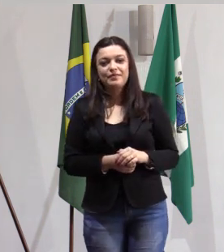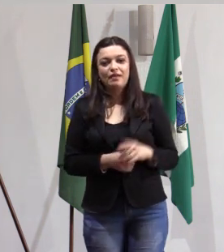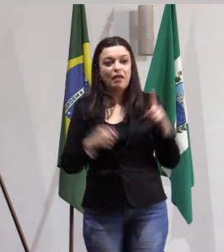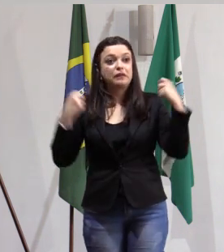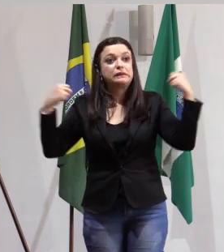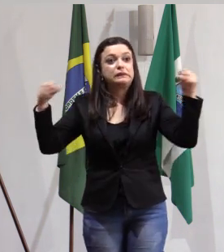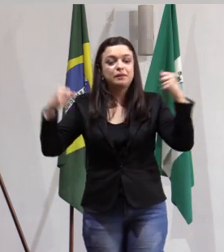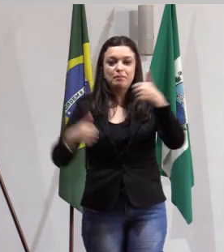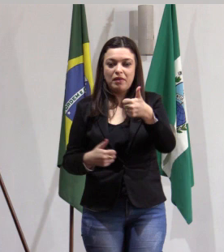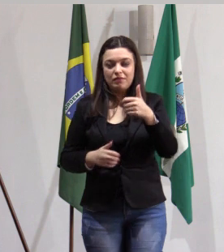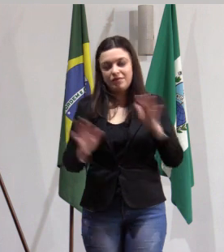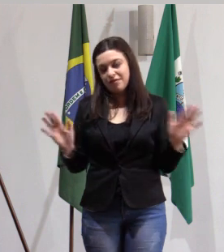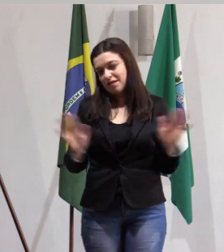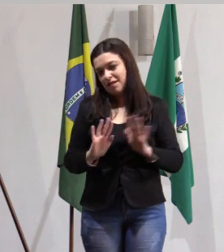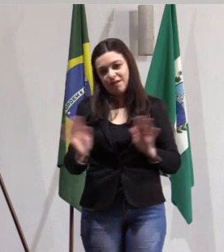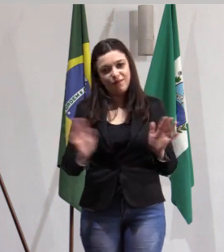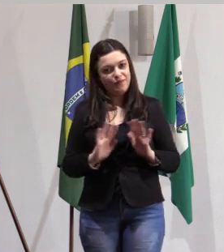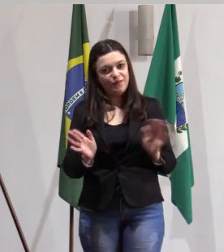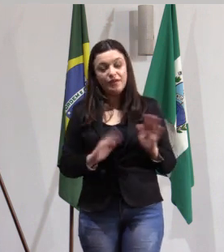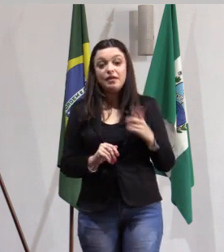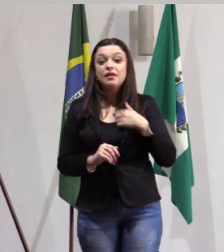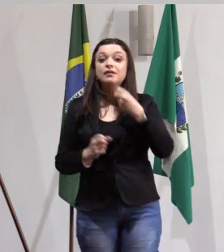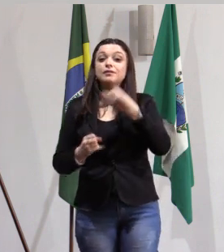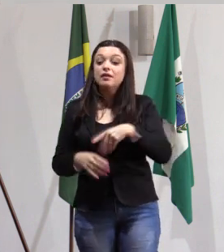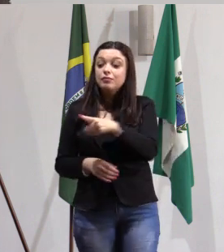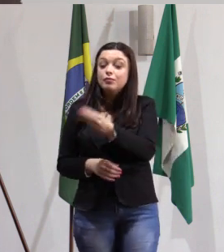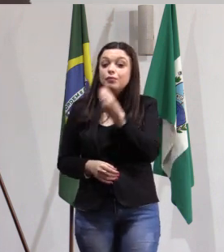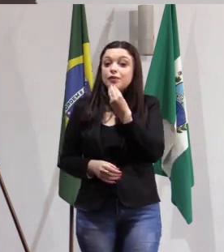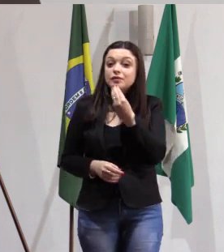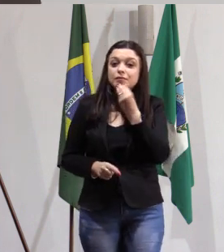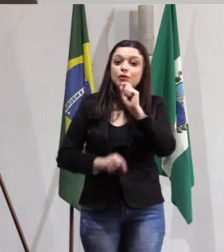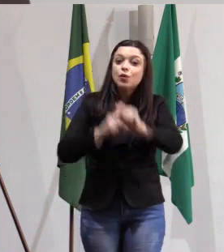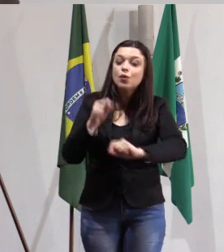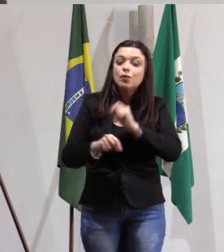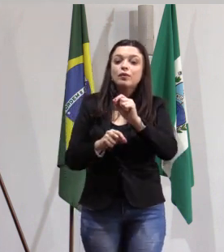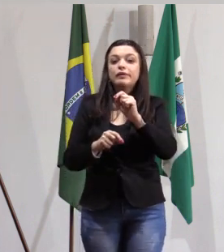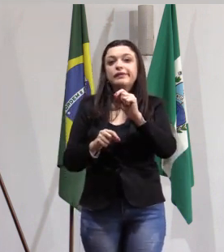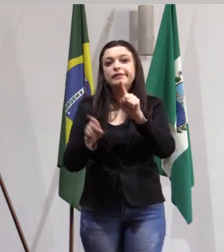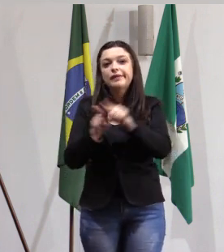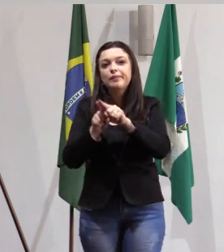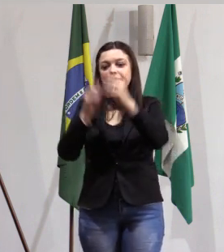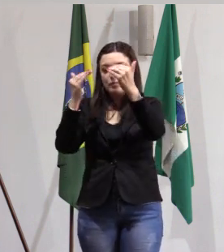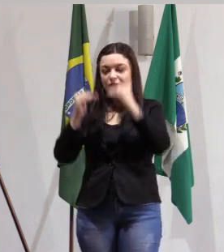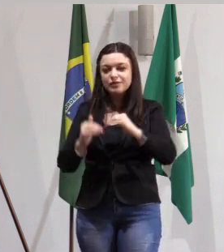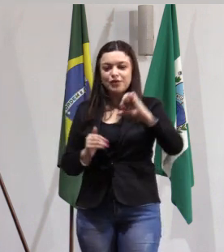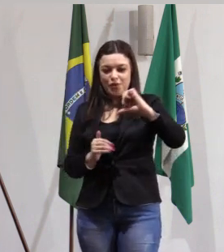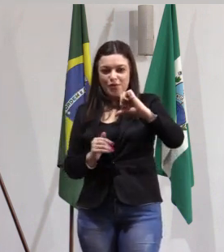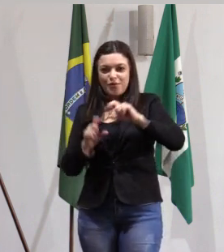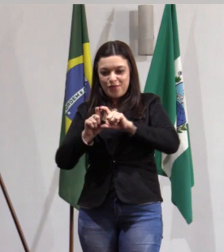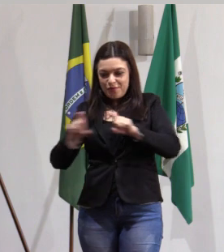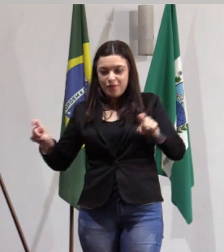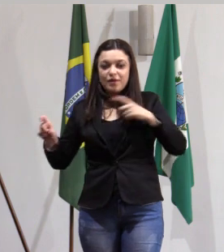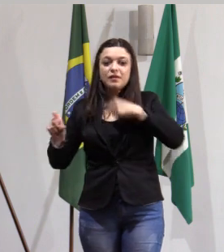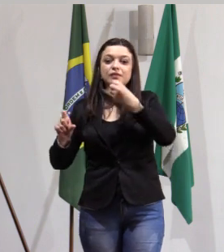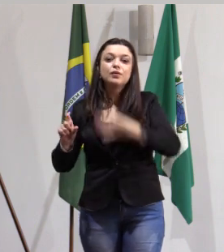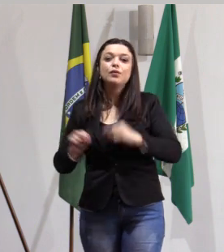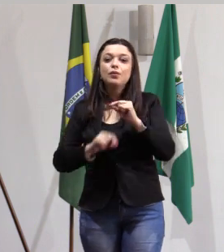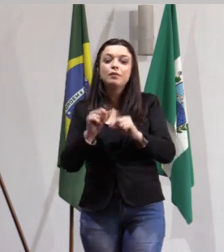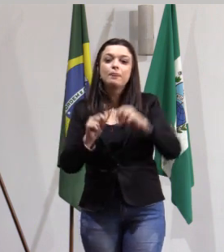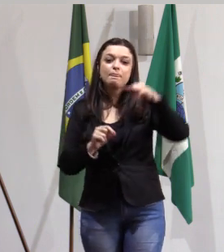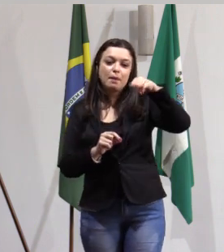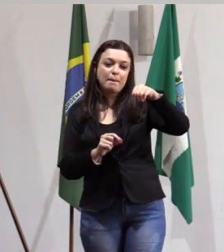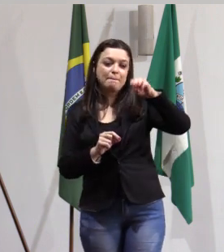A certa altura, se fala da possibilidade do MEC, o artigo 9º, participar, o